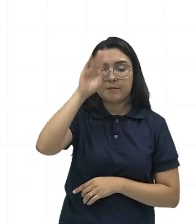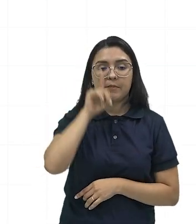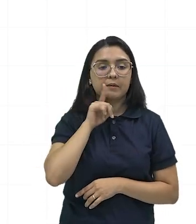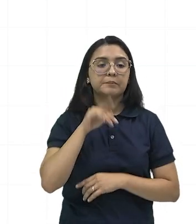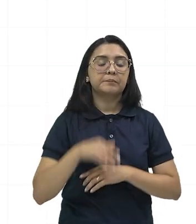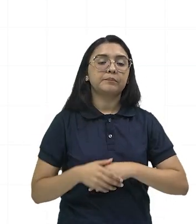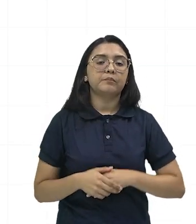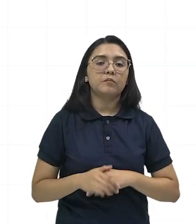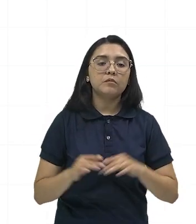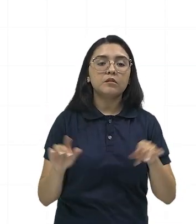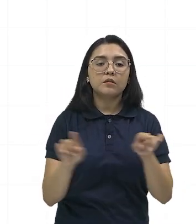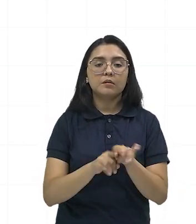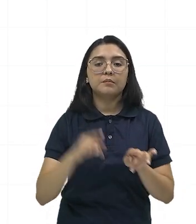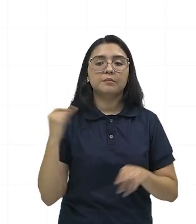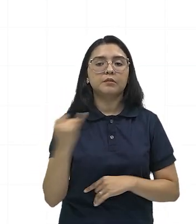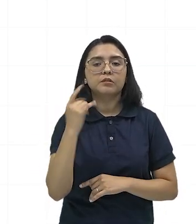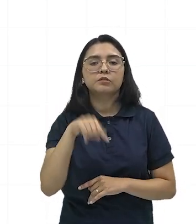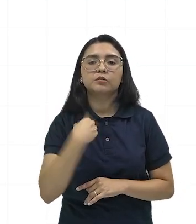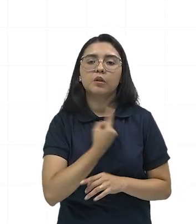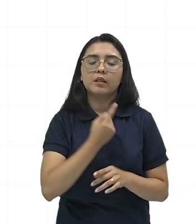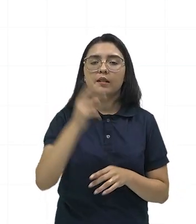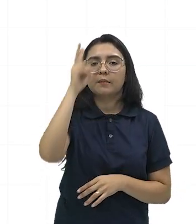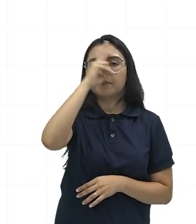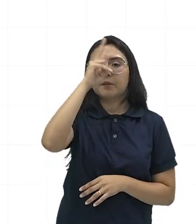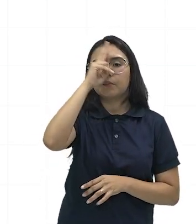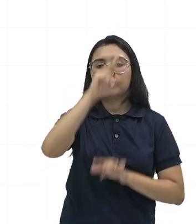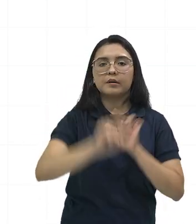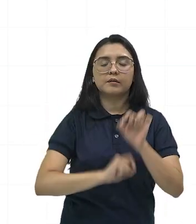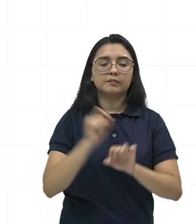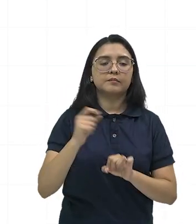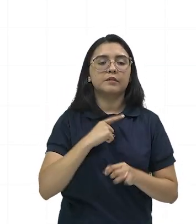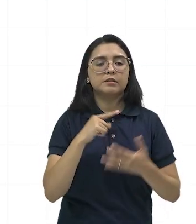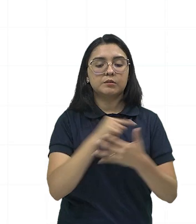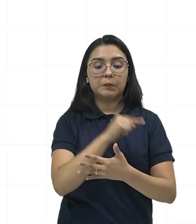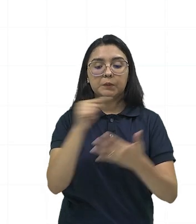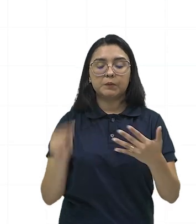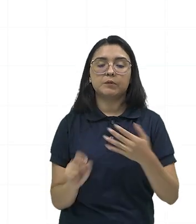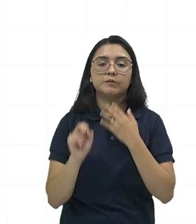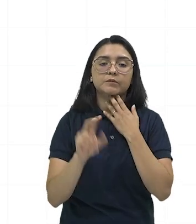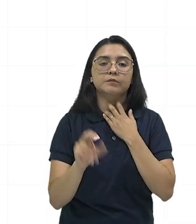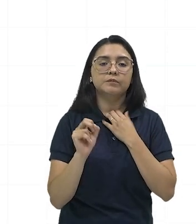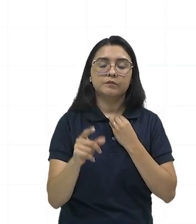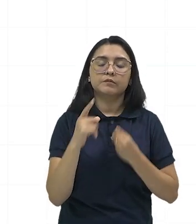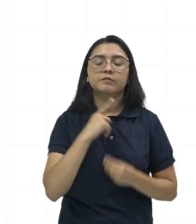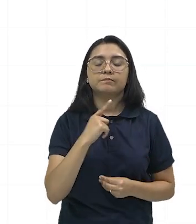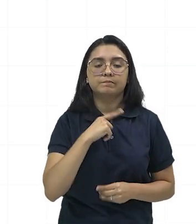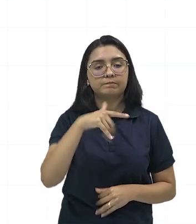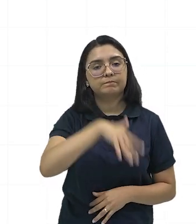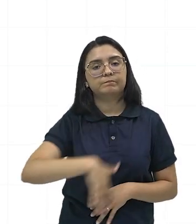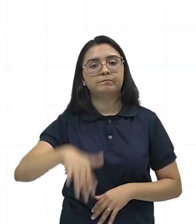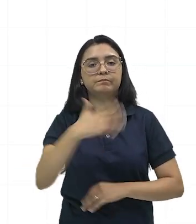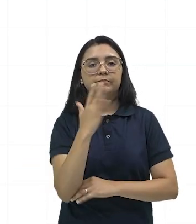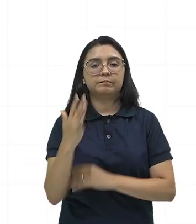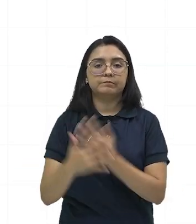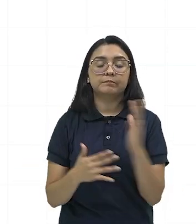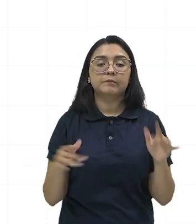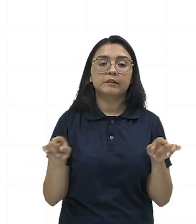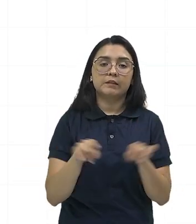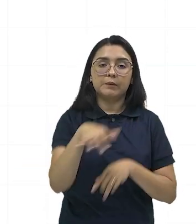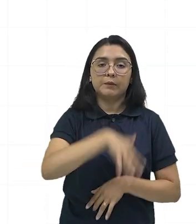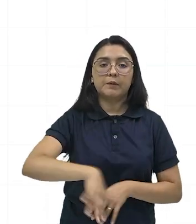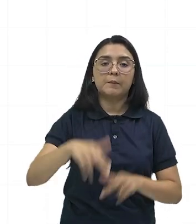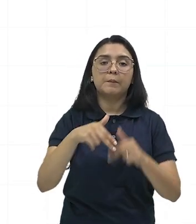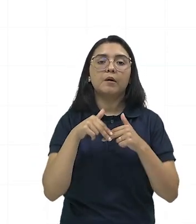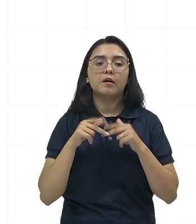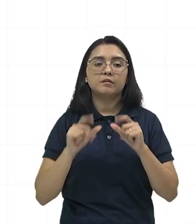E aí é importante a gente lembrar, pessoal, que esses vírus eles estão em circulação no meio ambiente por conta